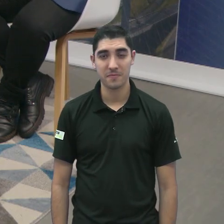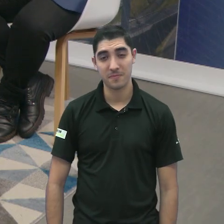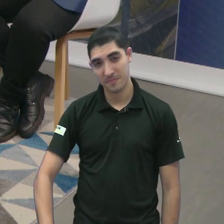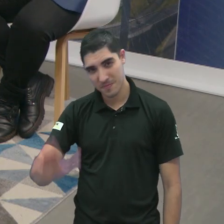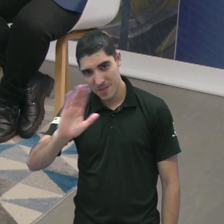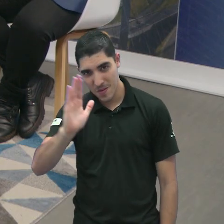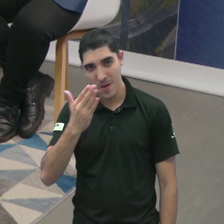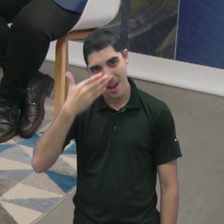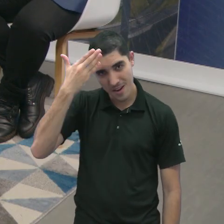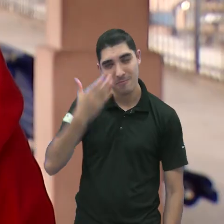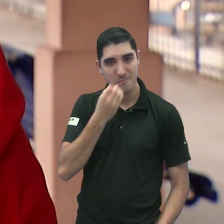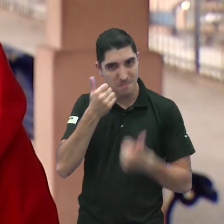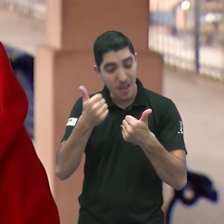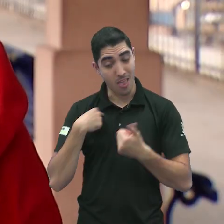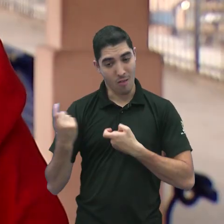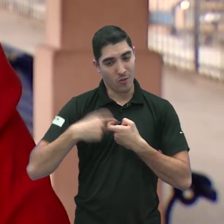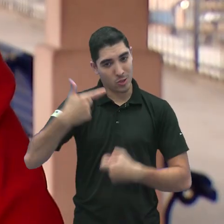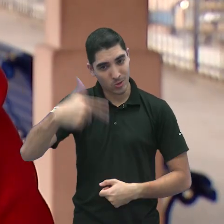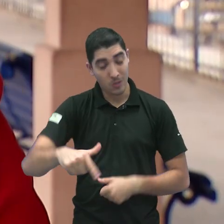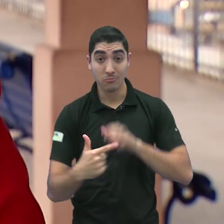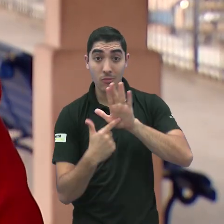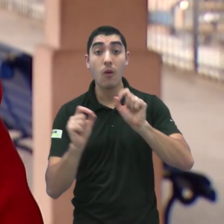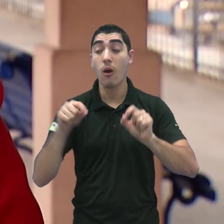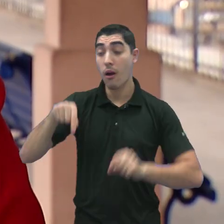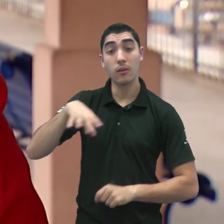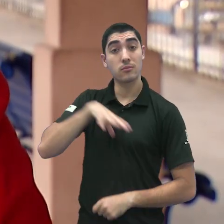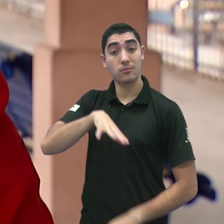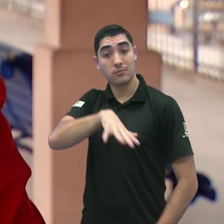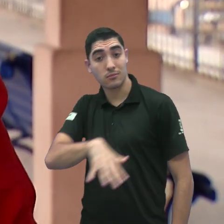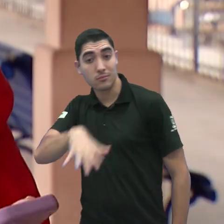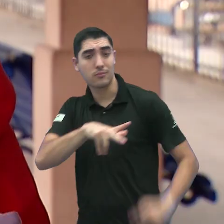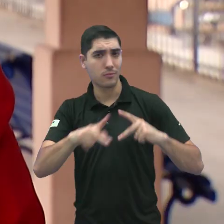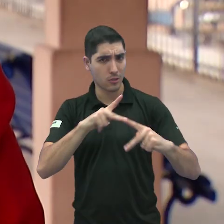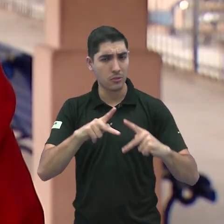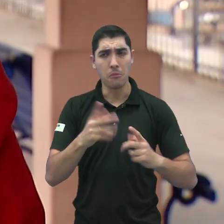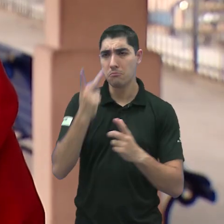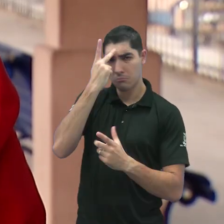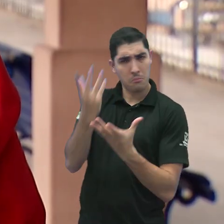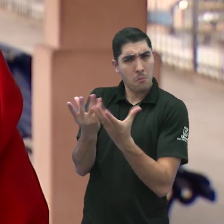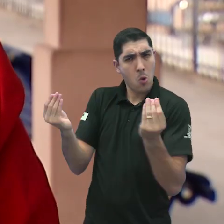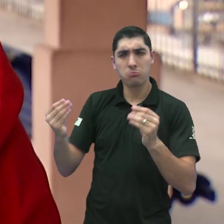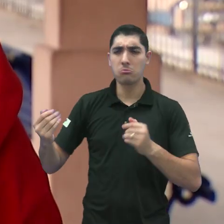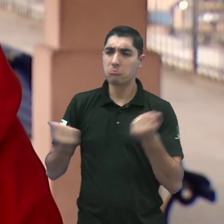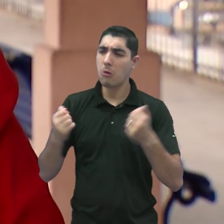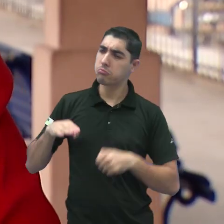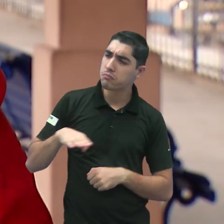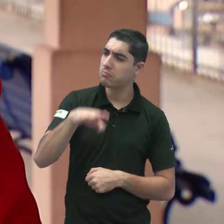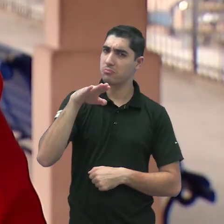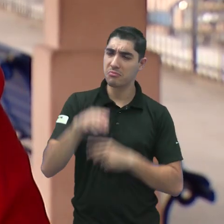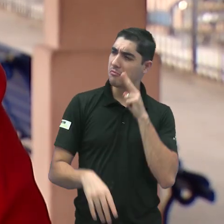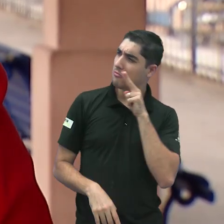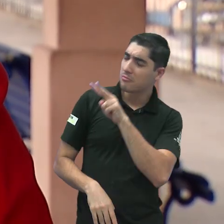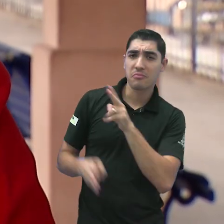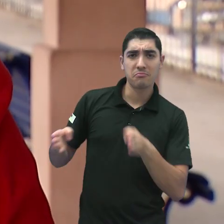bem? Estou de volta aqui, mas dessa vez eu estou na estação central de São José dos Campos. Muitos joseenses passam aqui na frente e avistam esse